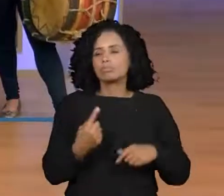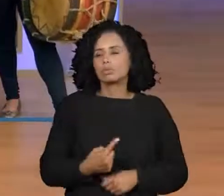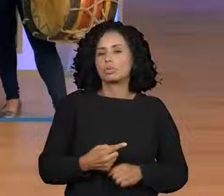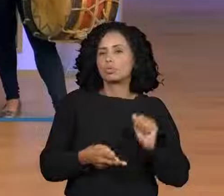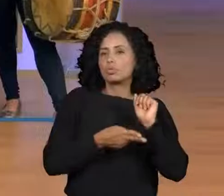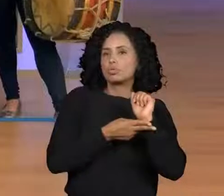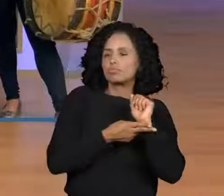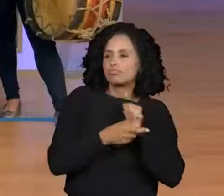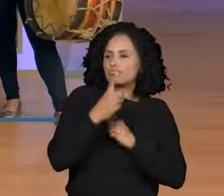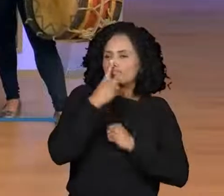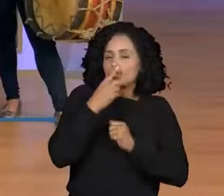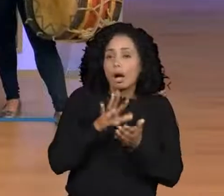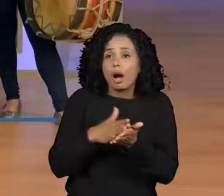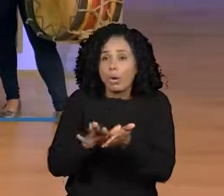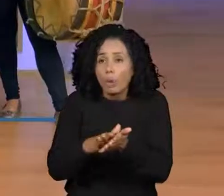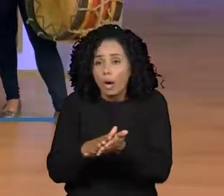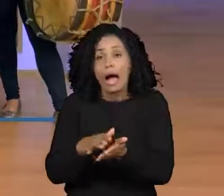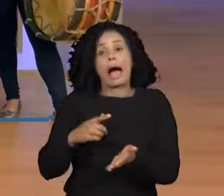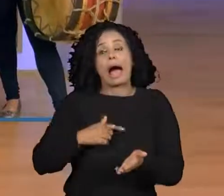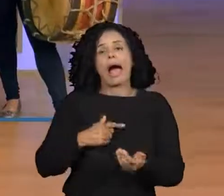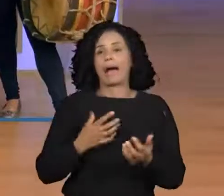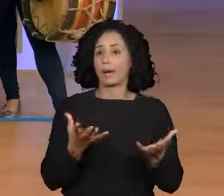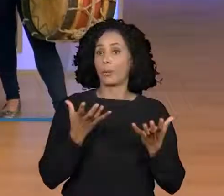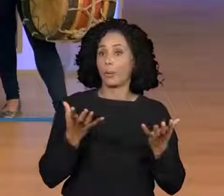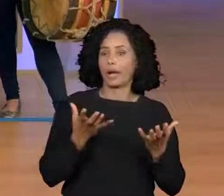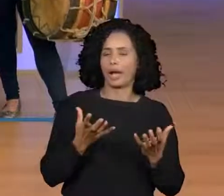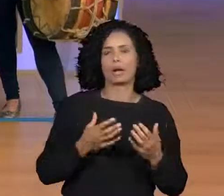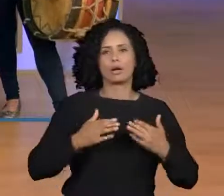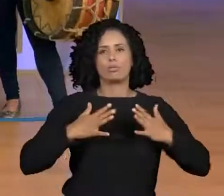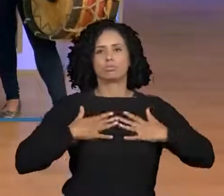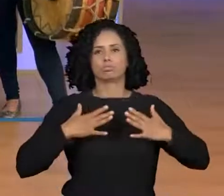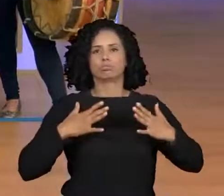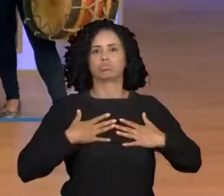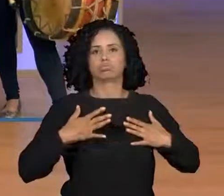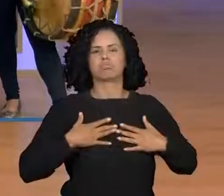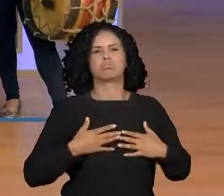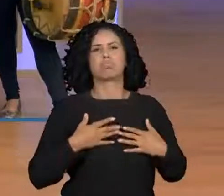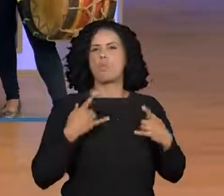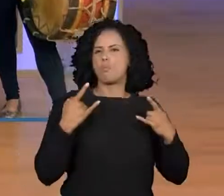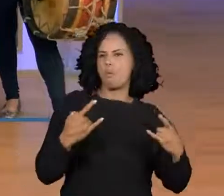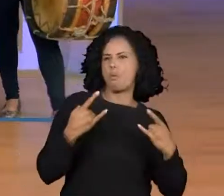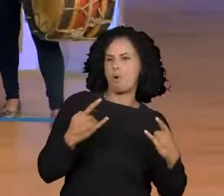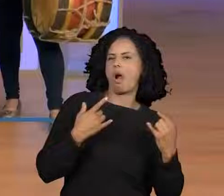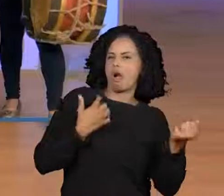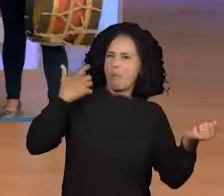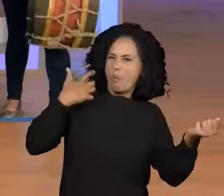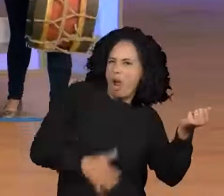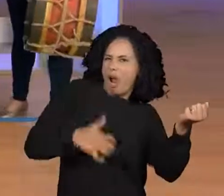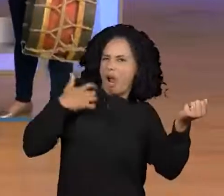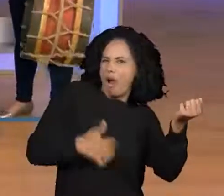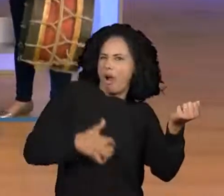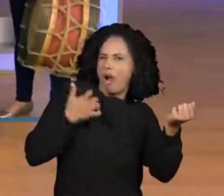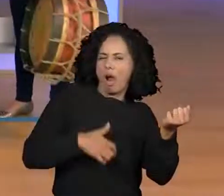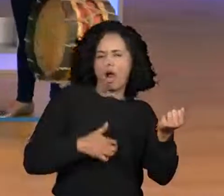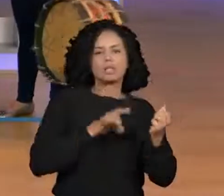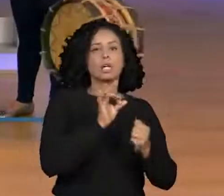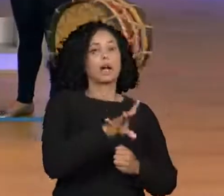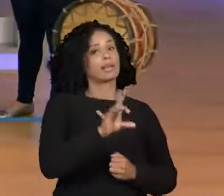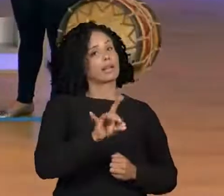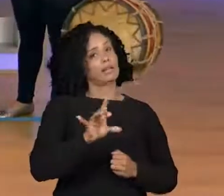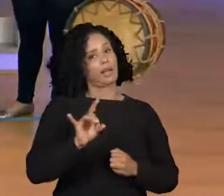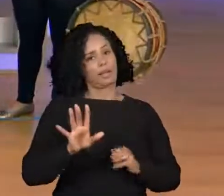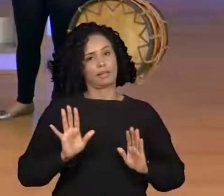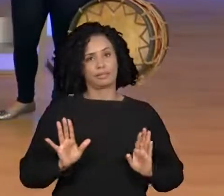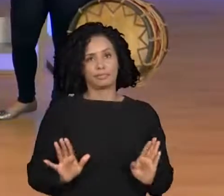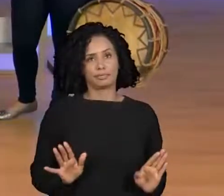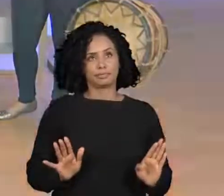do que se trata. Do que se trata aquela ouve música. Aquilo e sabe do que se trata. Isso. Isso é o ritmo. Temos...